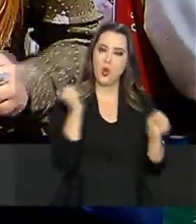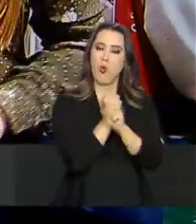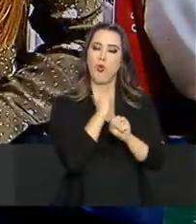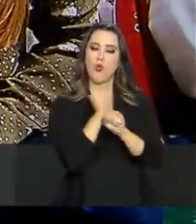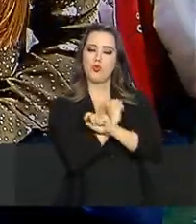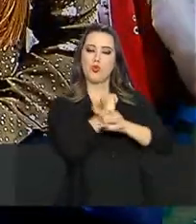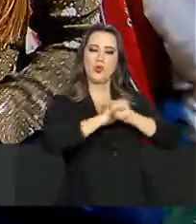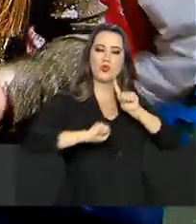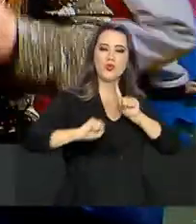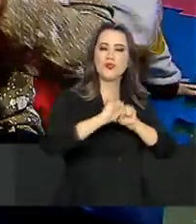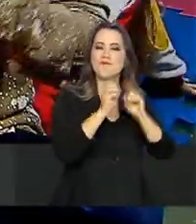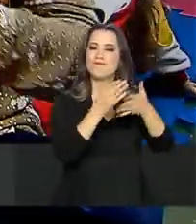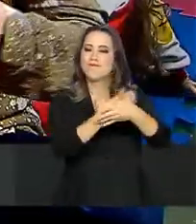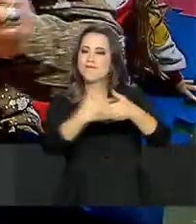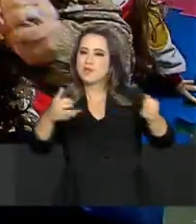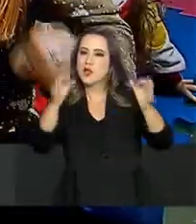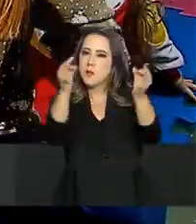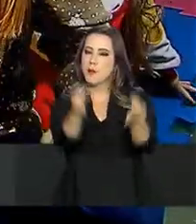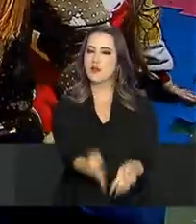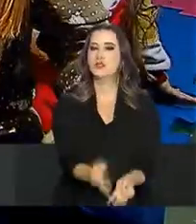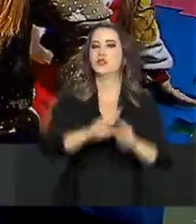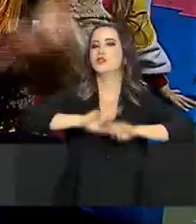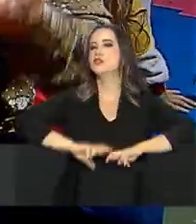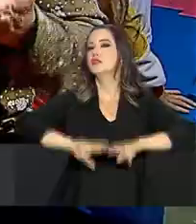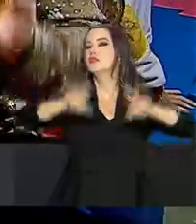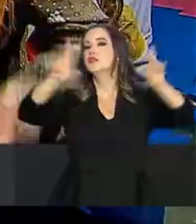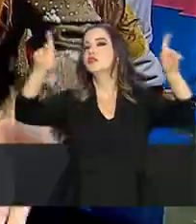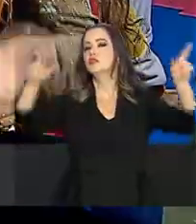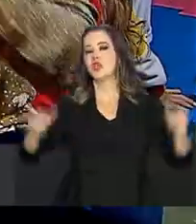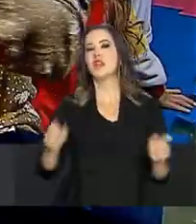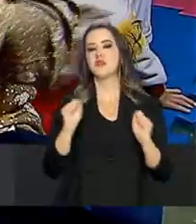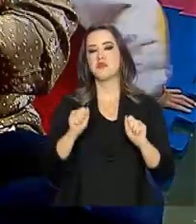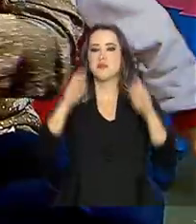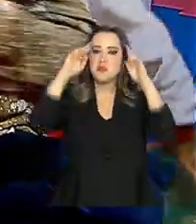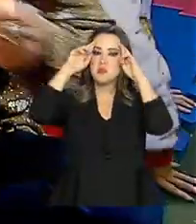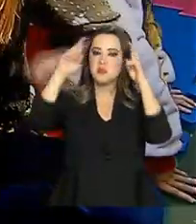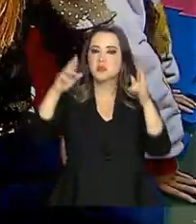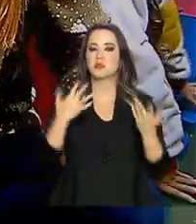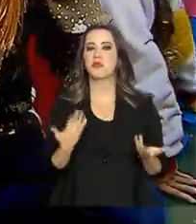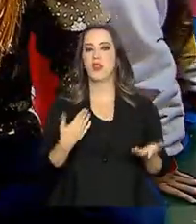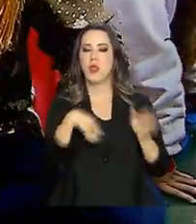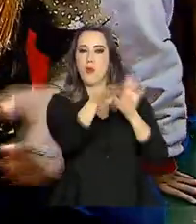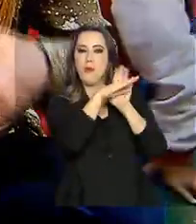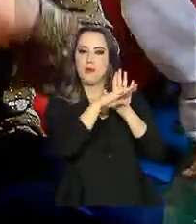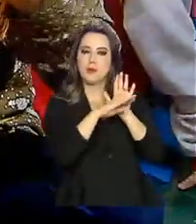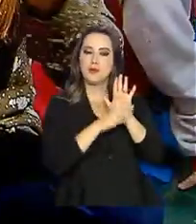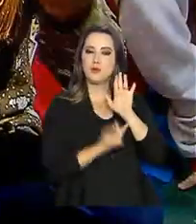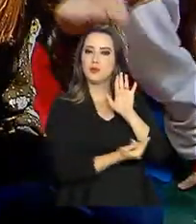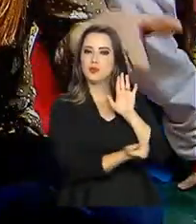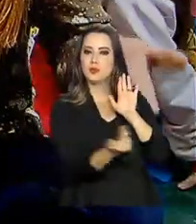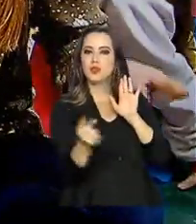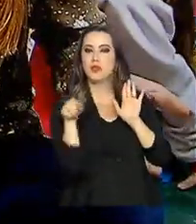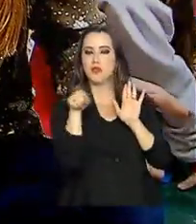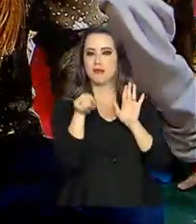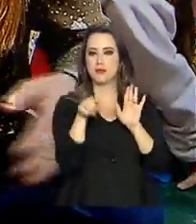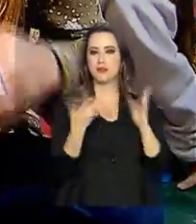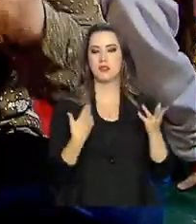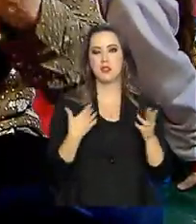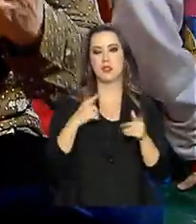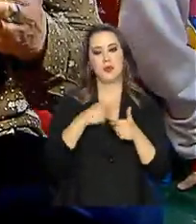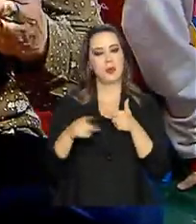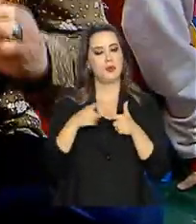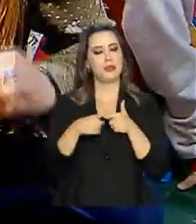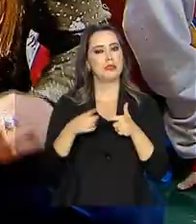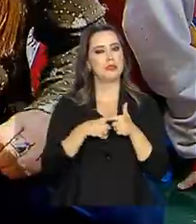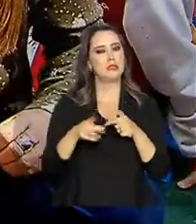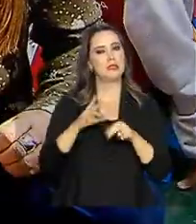justa igualitária diversa e plural para isso projetos como esse que trabalham com as questões de